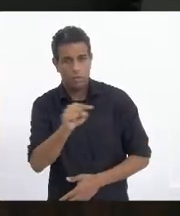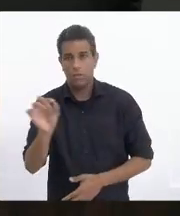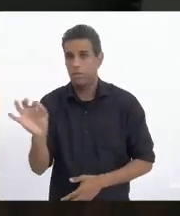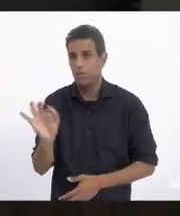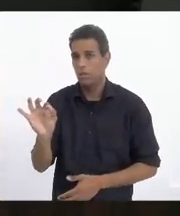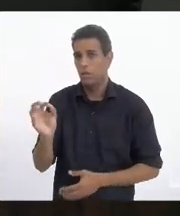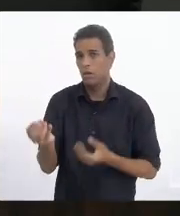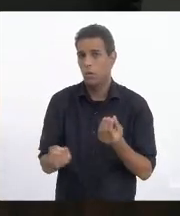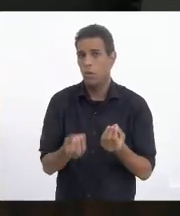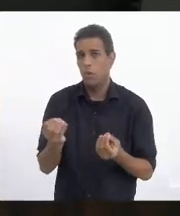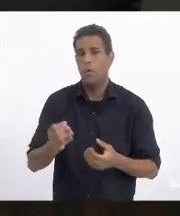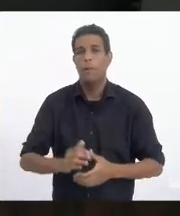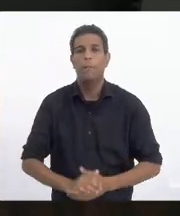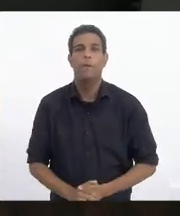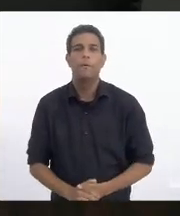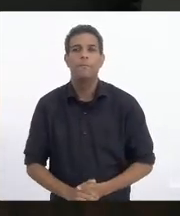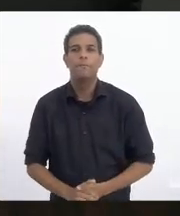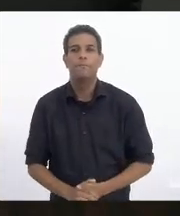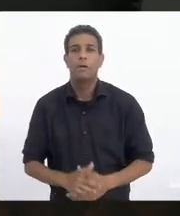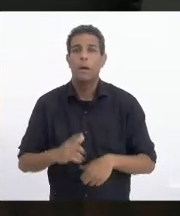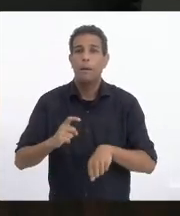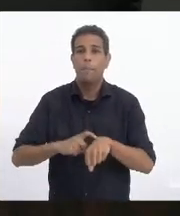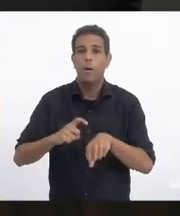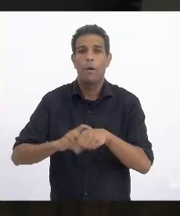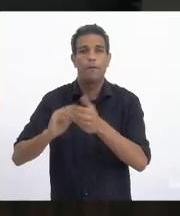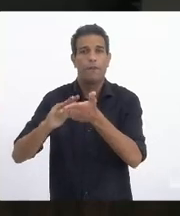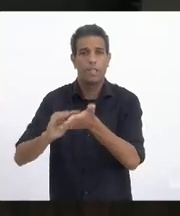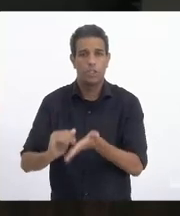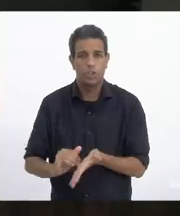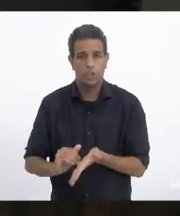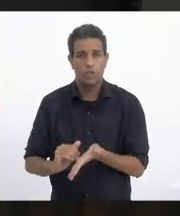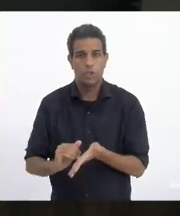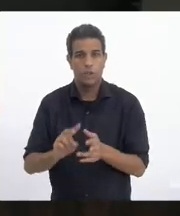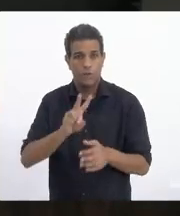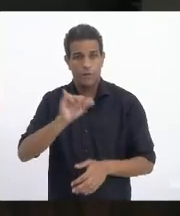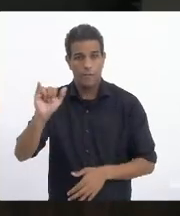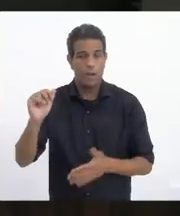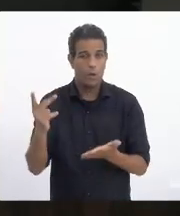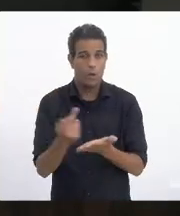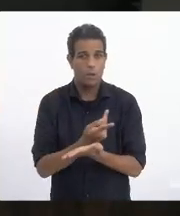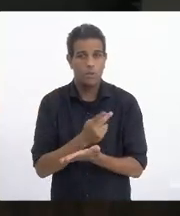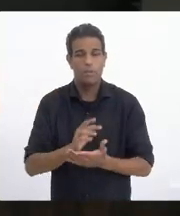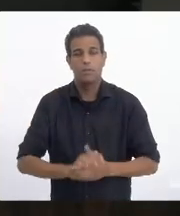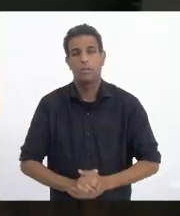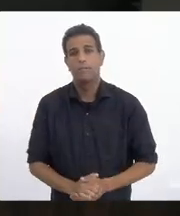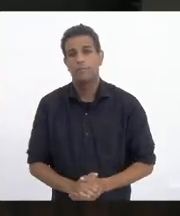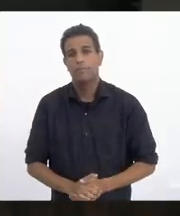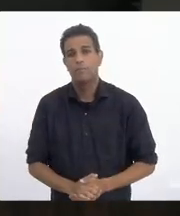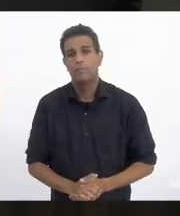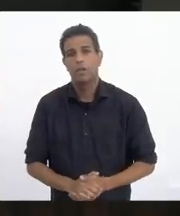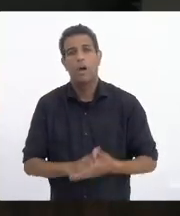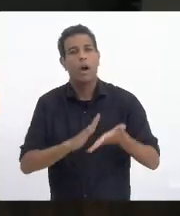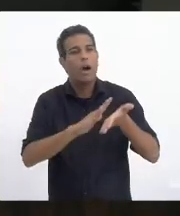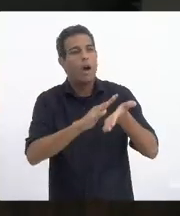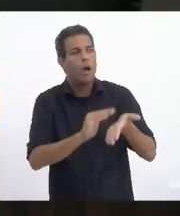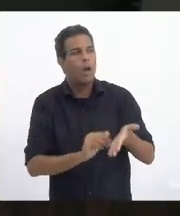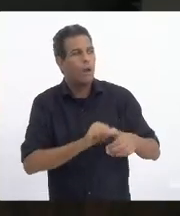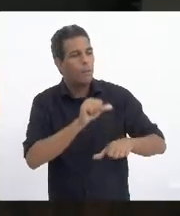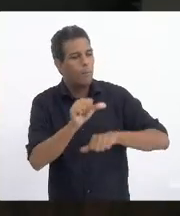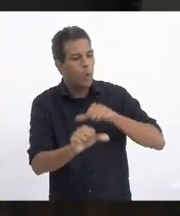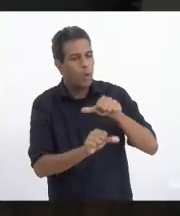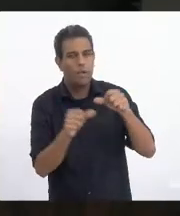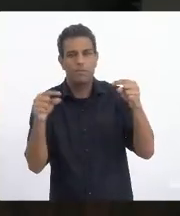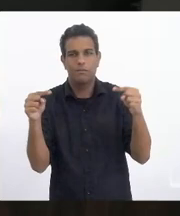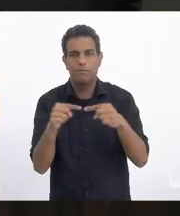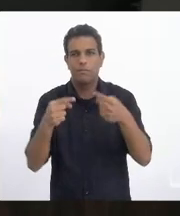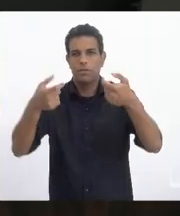é isso. Em nenhum momento nós falamos disso. Isso não vai acontecer. Vamos retirar direito, mudar. Tanto que